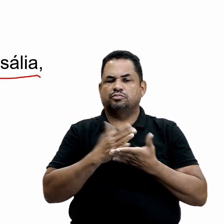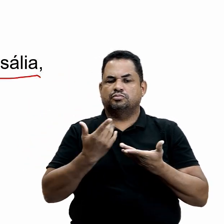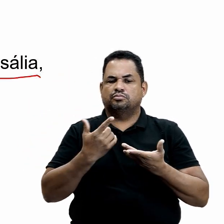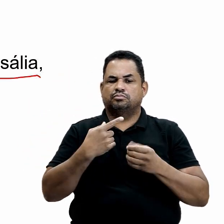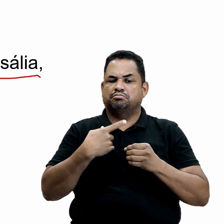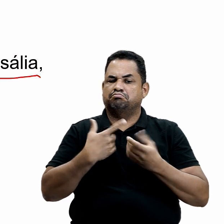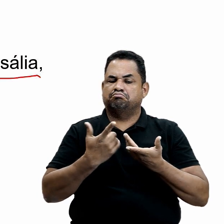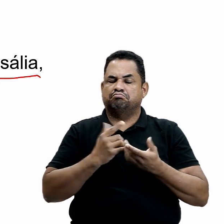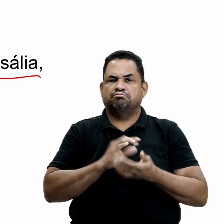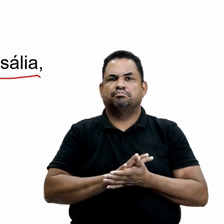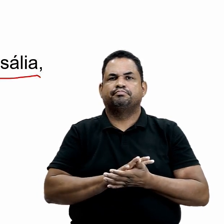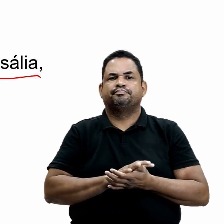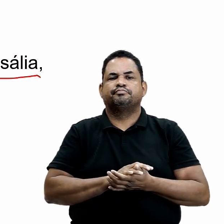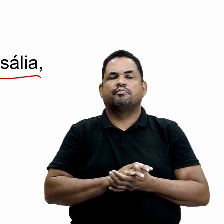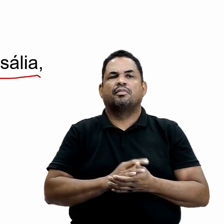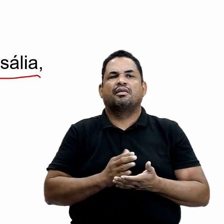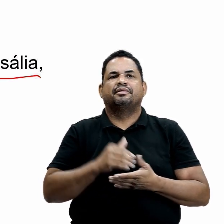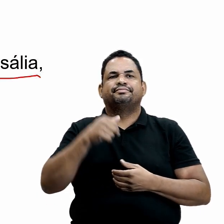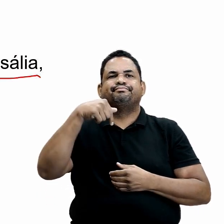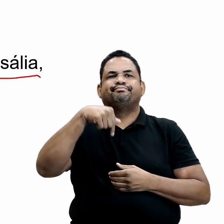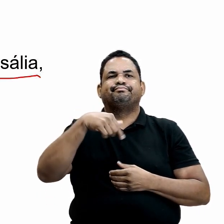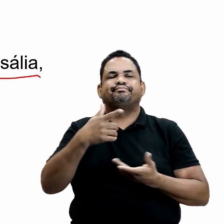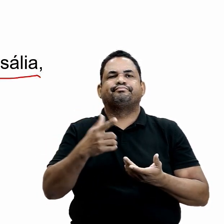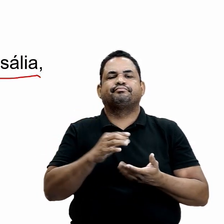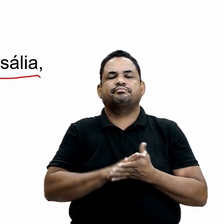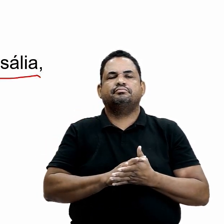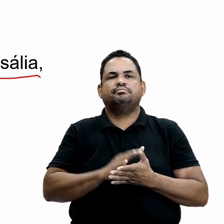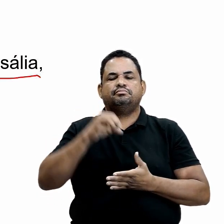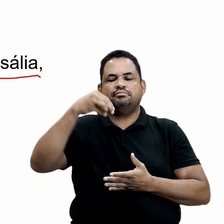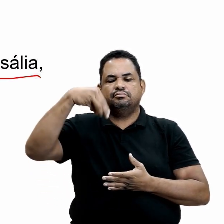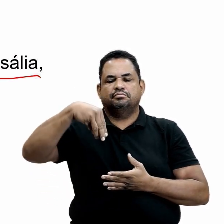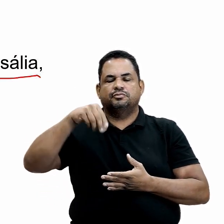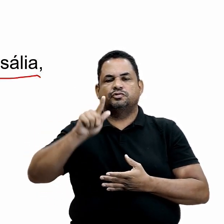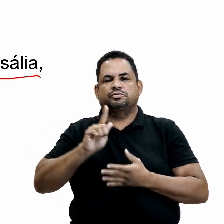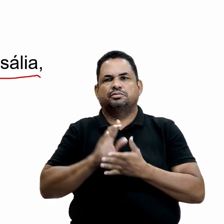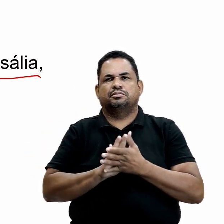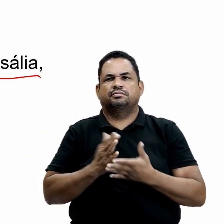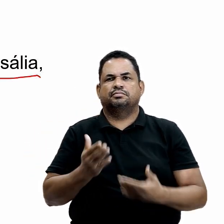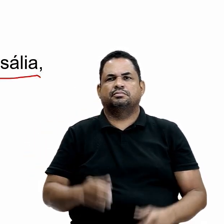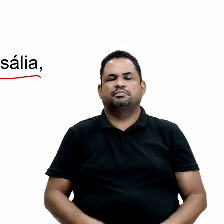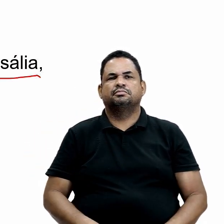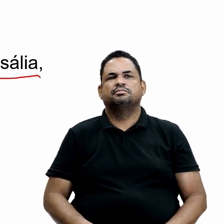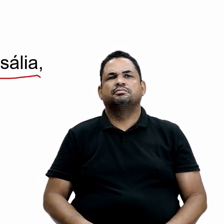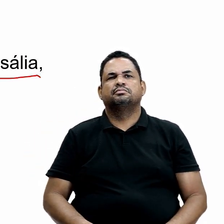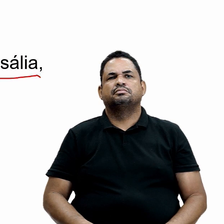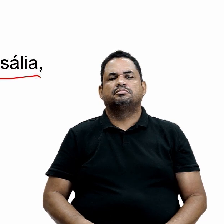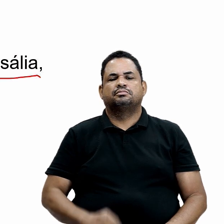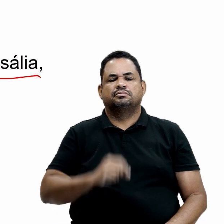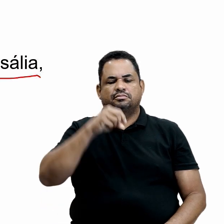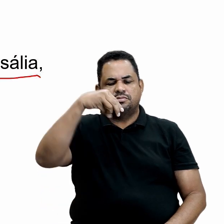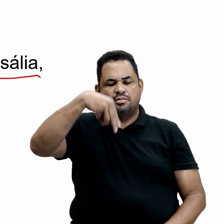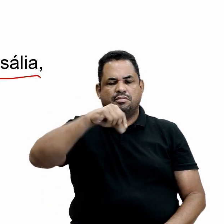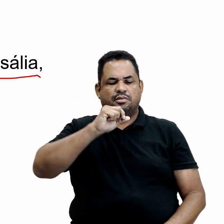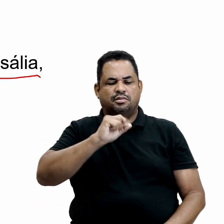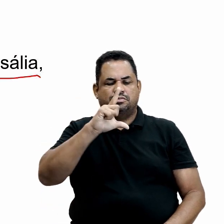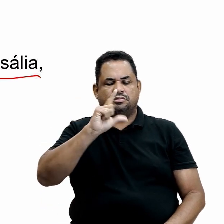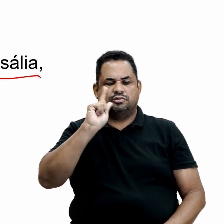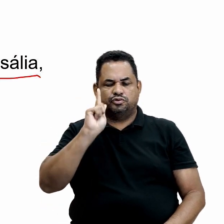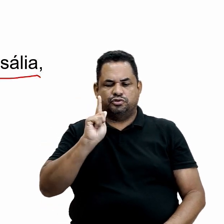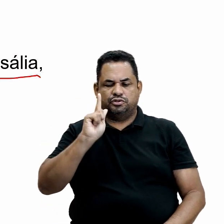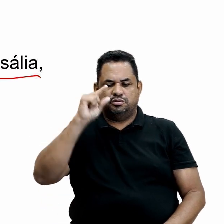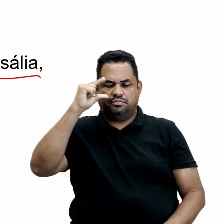maiúsculos. Aqui não, aqui é magnésio, M maiúsculo e G minúsculo,